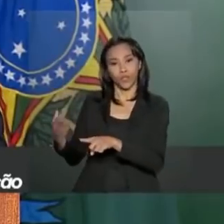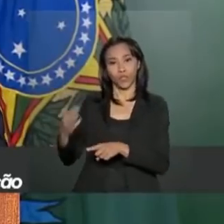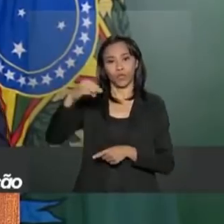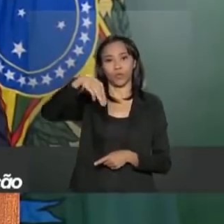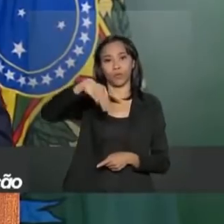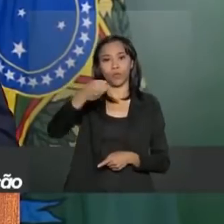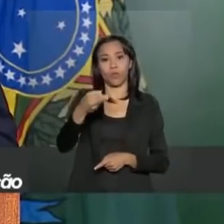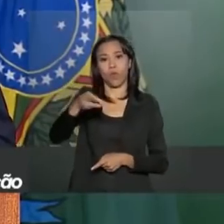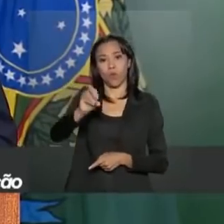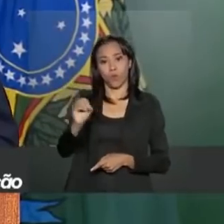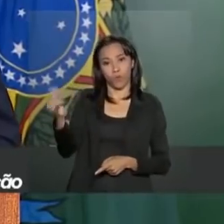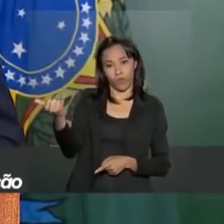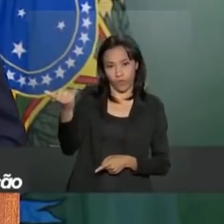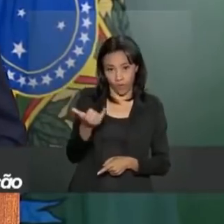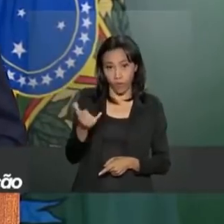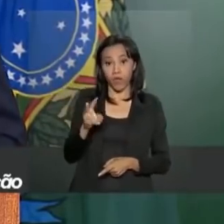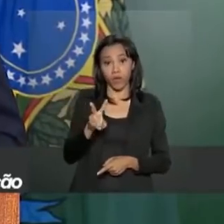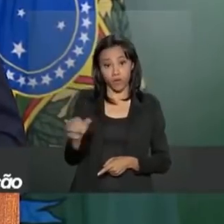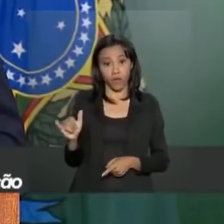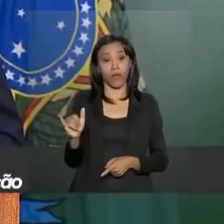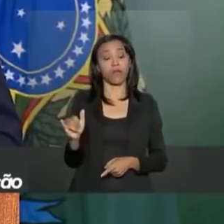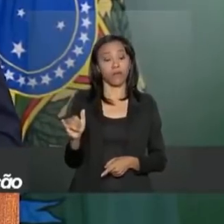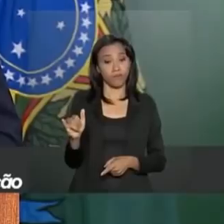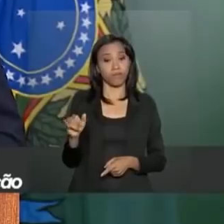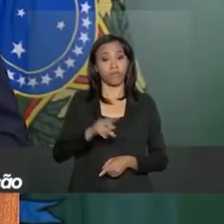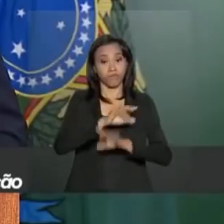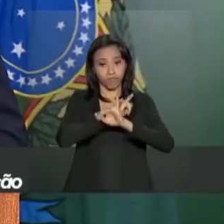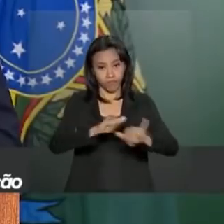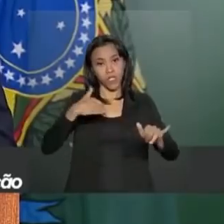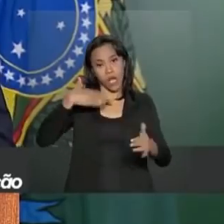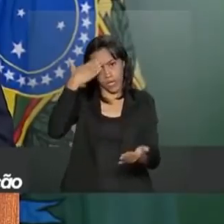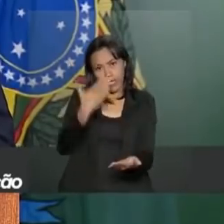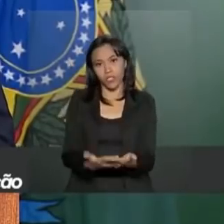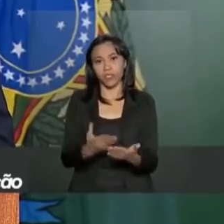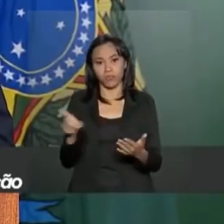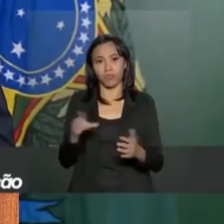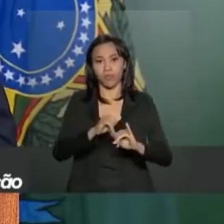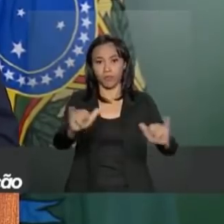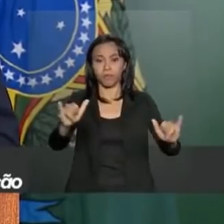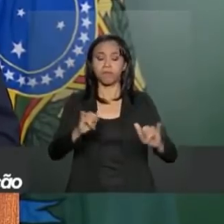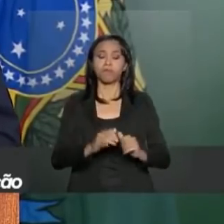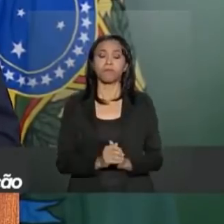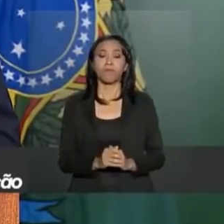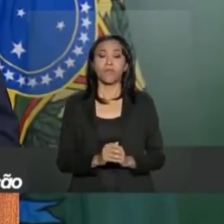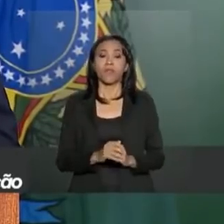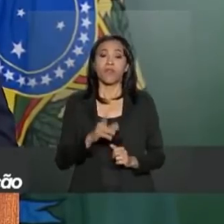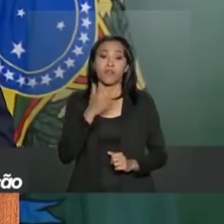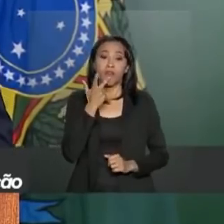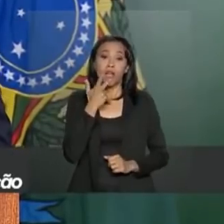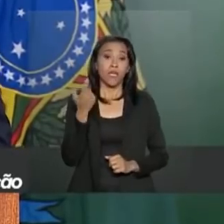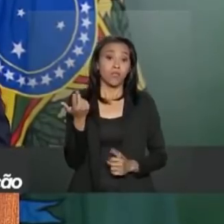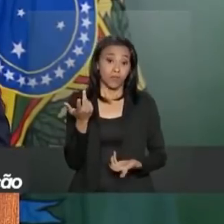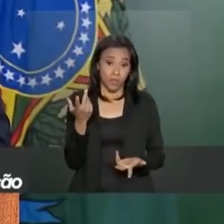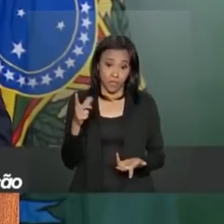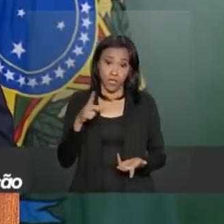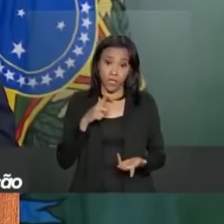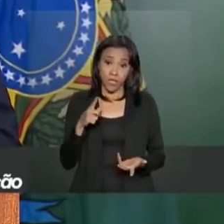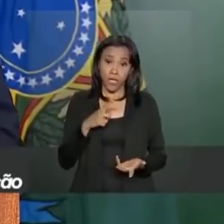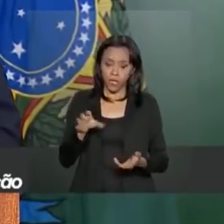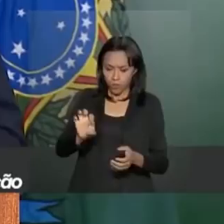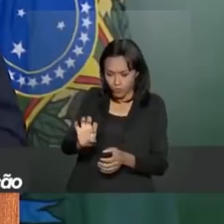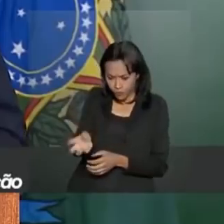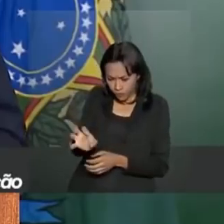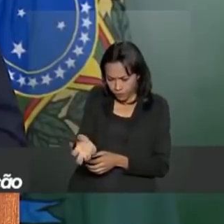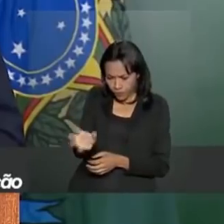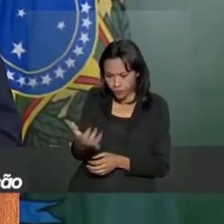que numa declaração que nós acreditaremos na mesma dizer que na sua casa Ele tem um cofre ou um